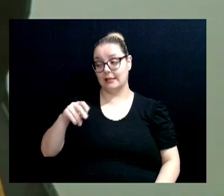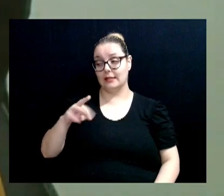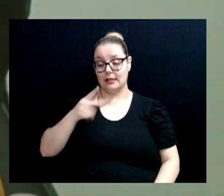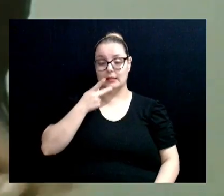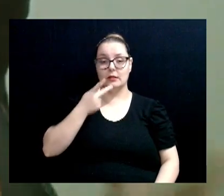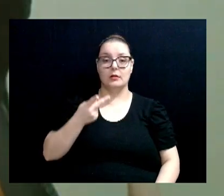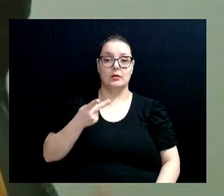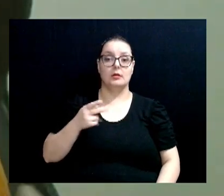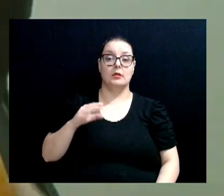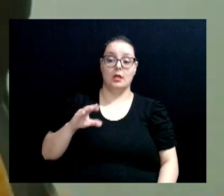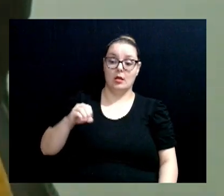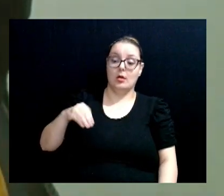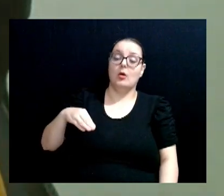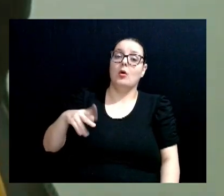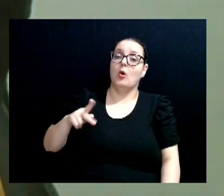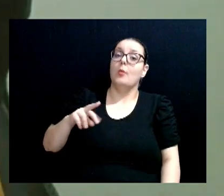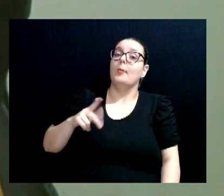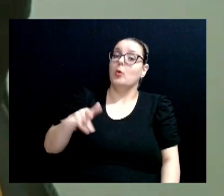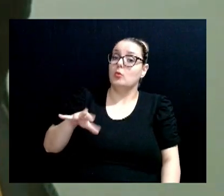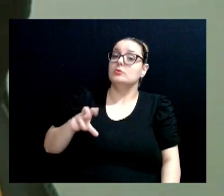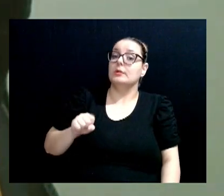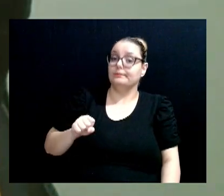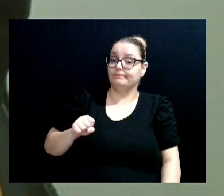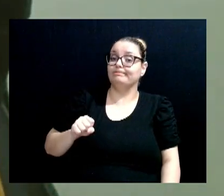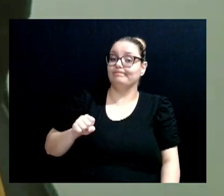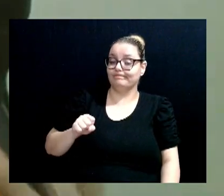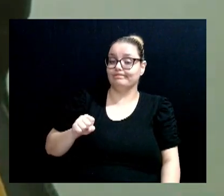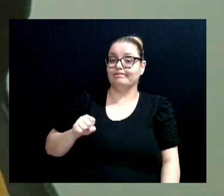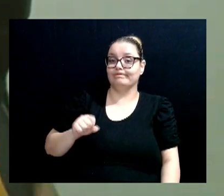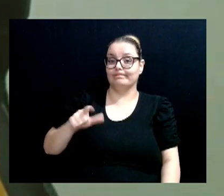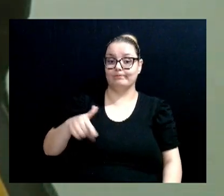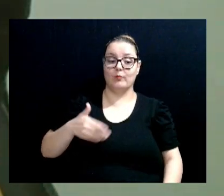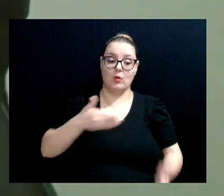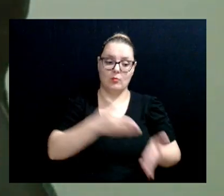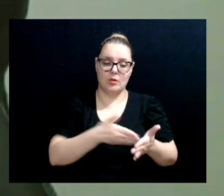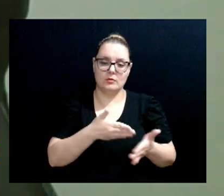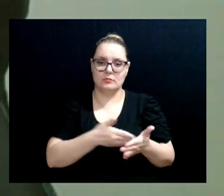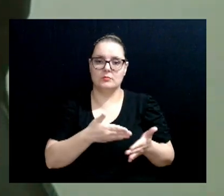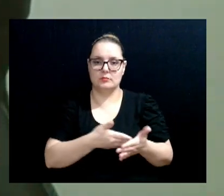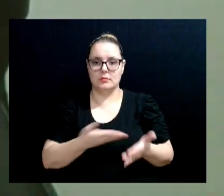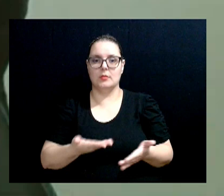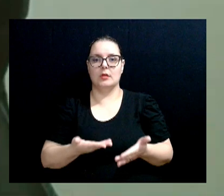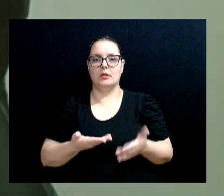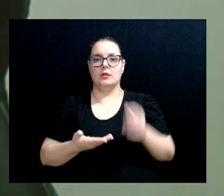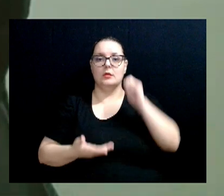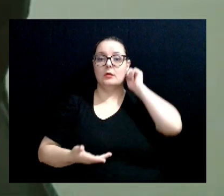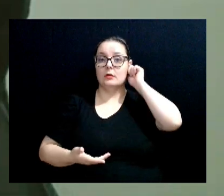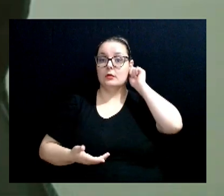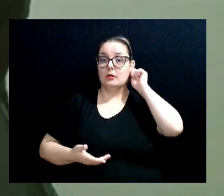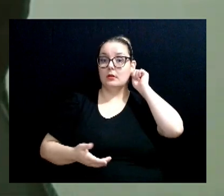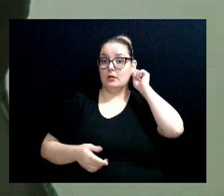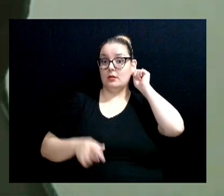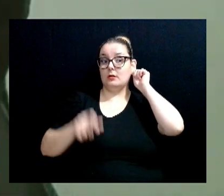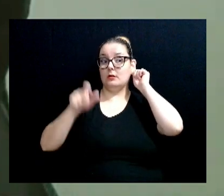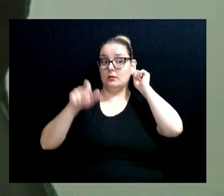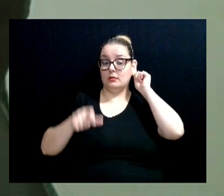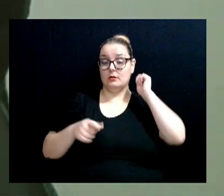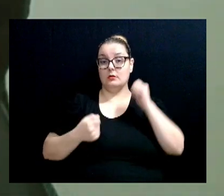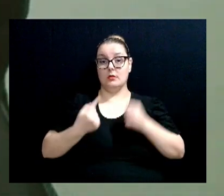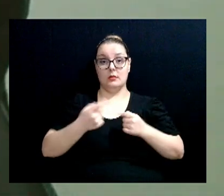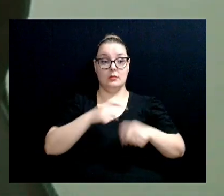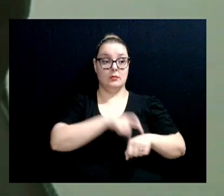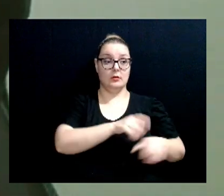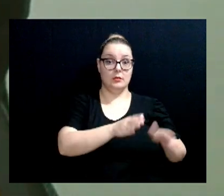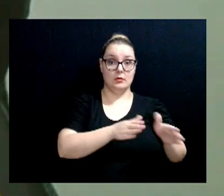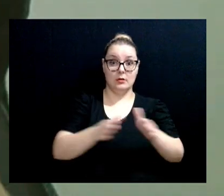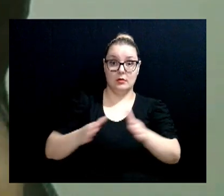compulsão após aquela restrição, né? Então, a pessoa, às vezes, pode ter alguns episódios de